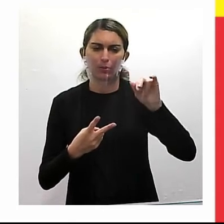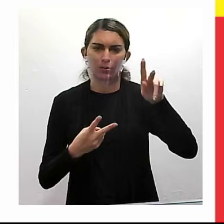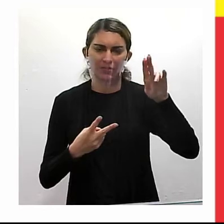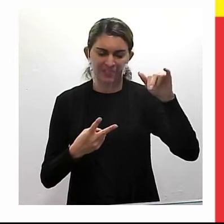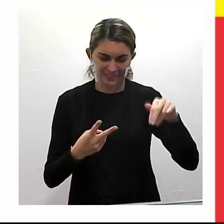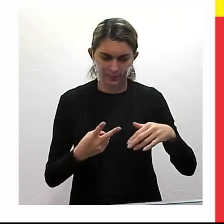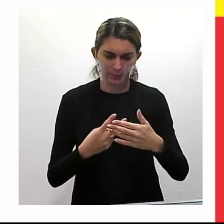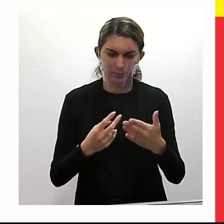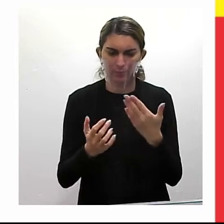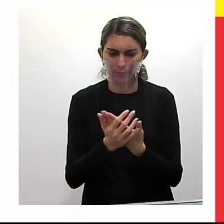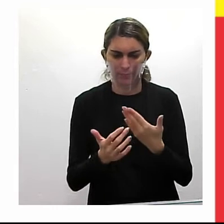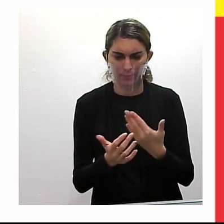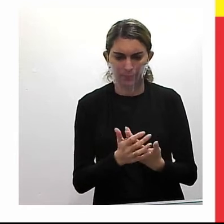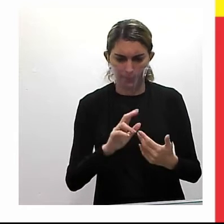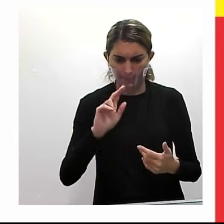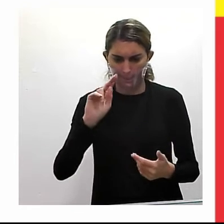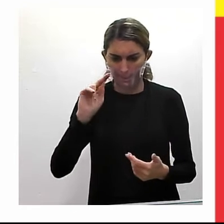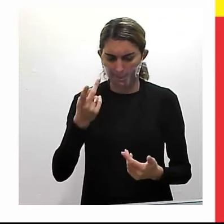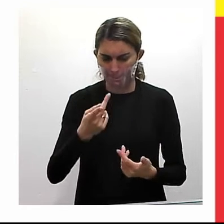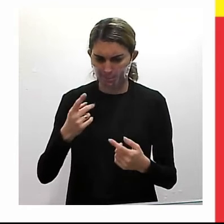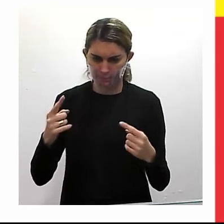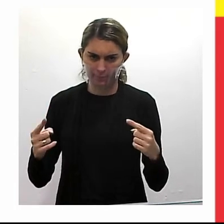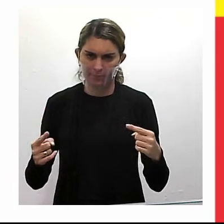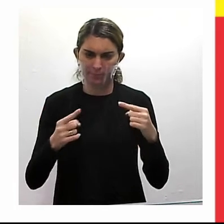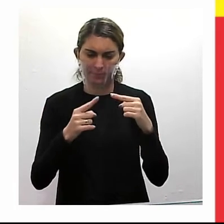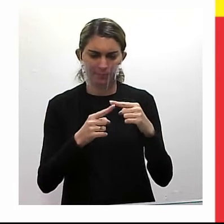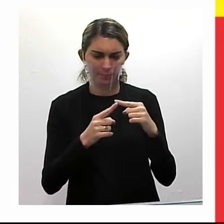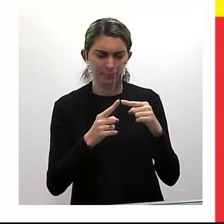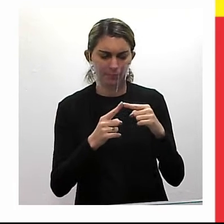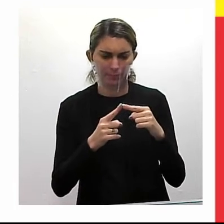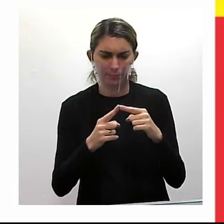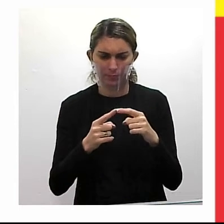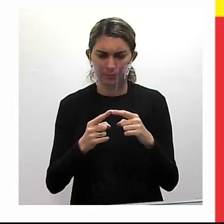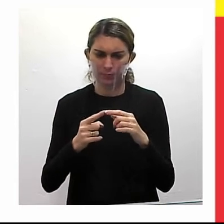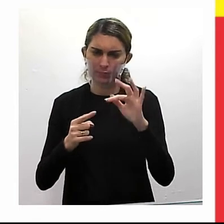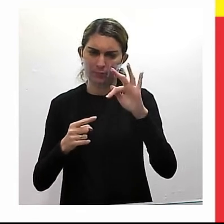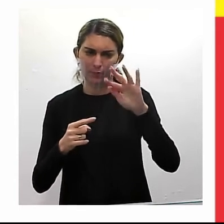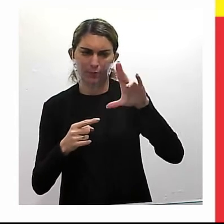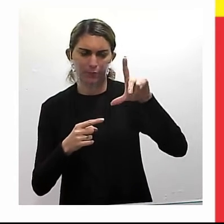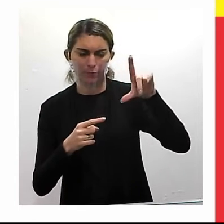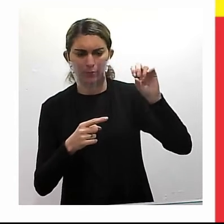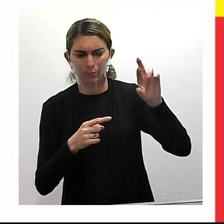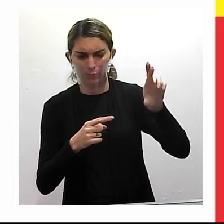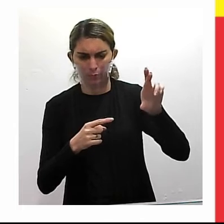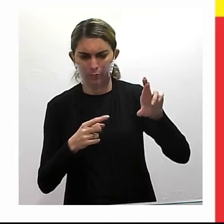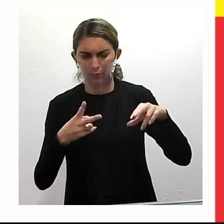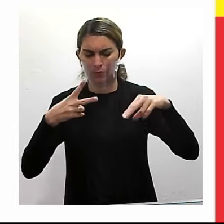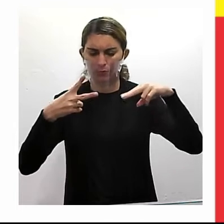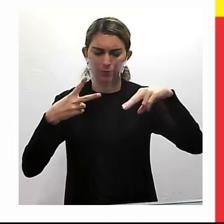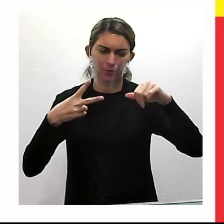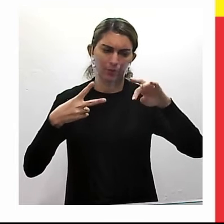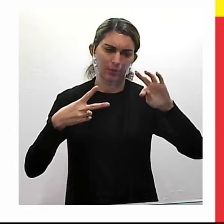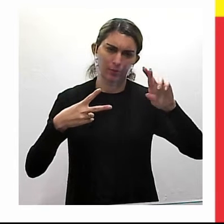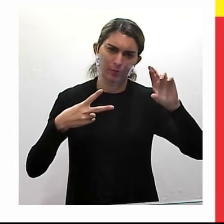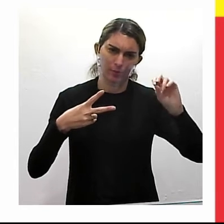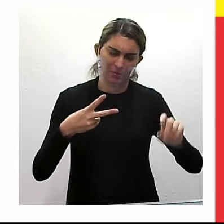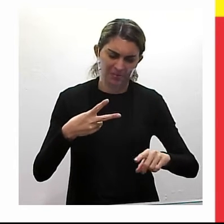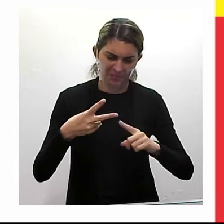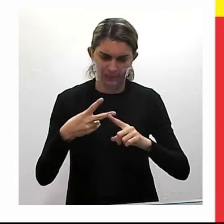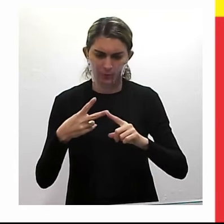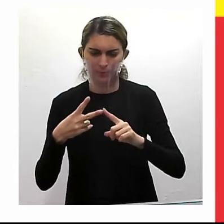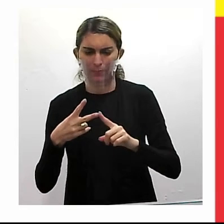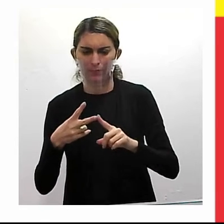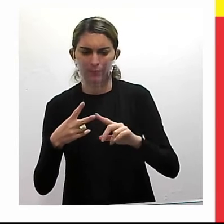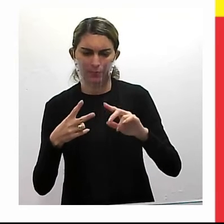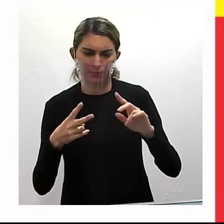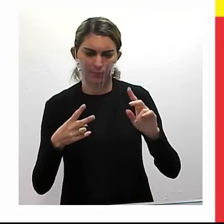quando eu tenho H ligado a flúor, nitrogênio e hidrogênio,